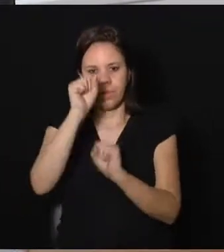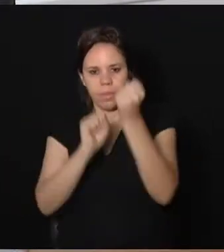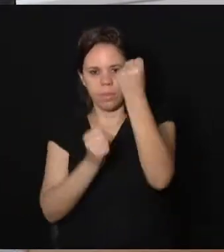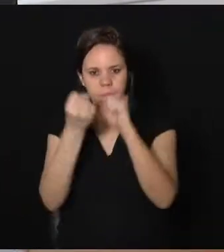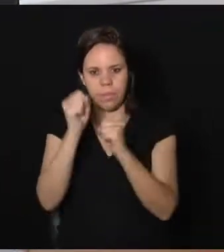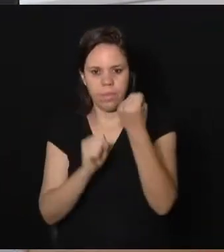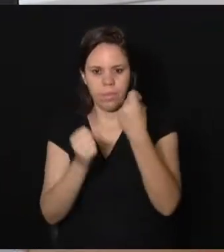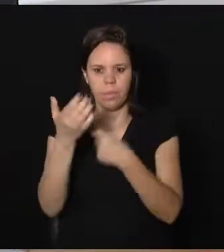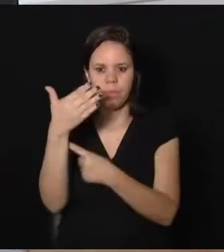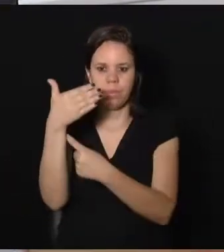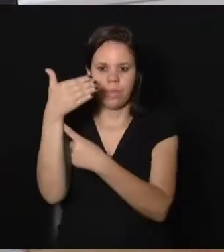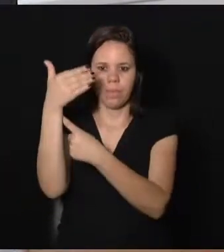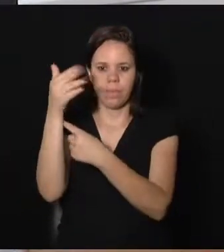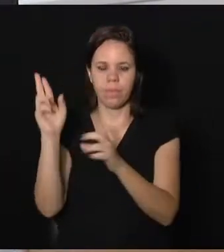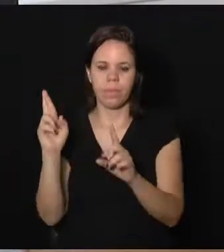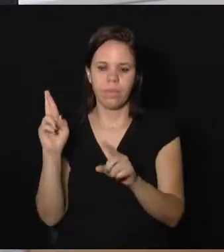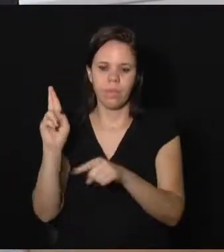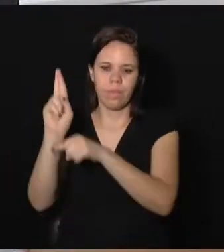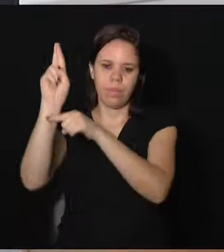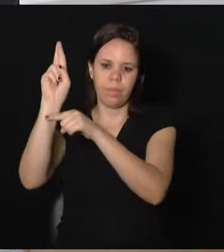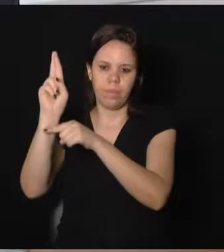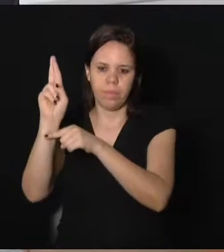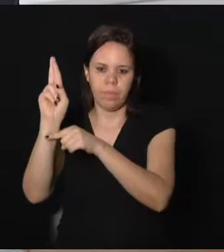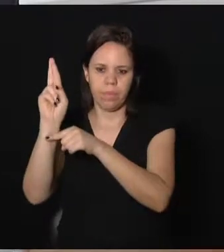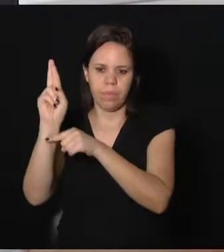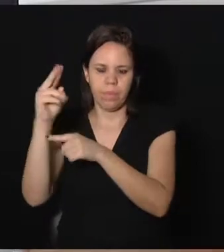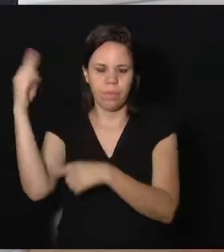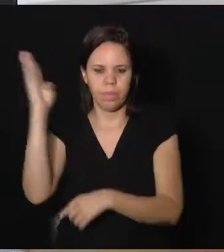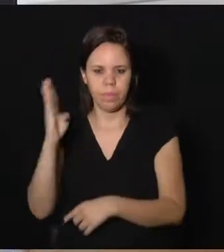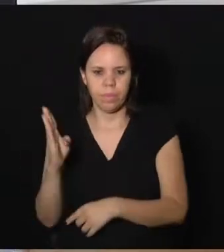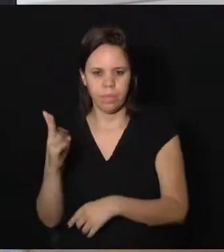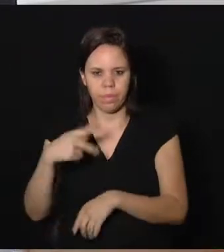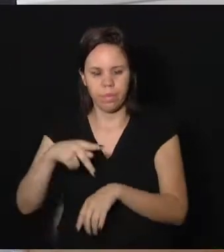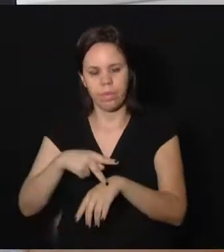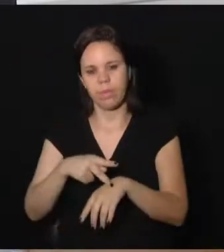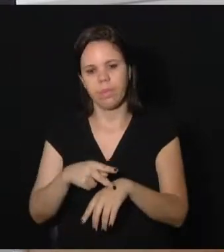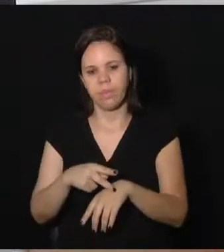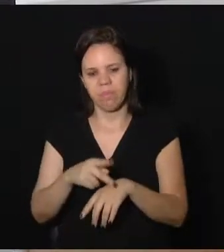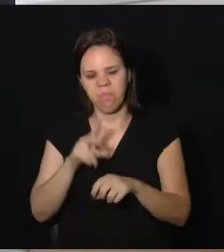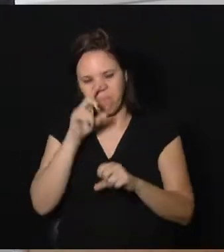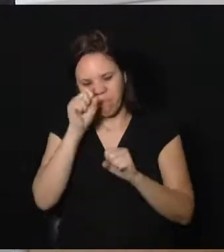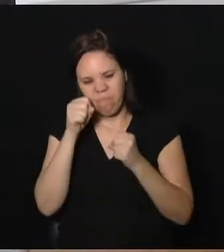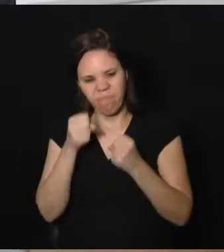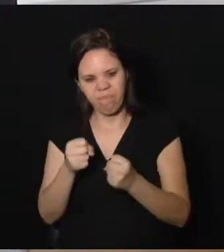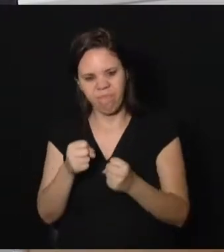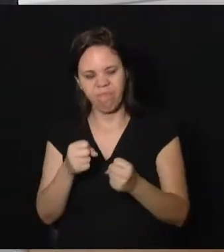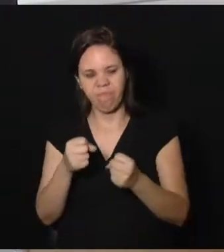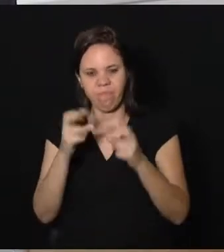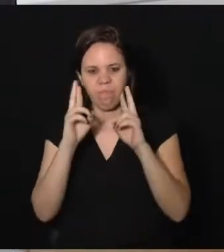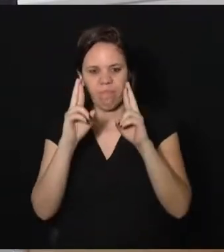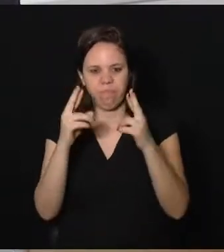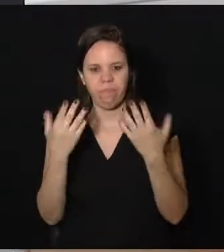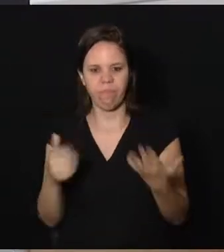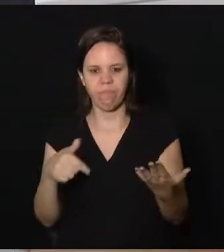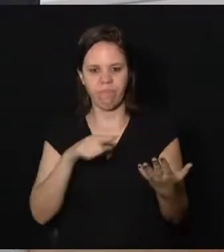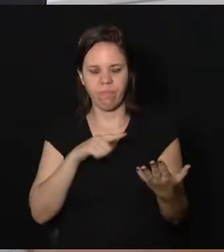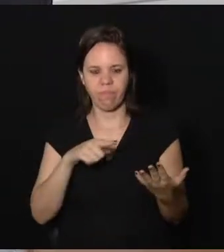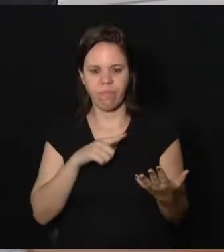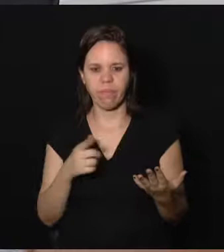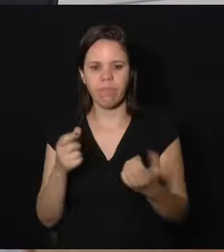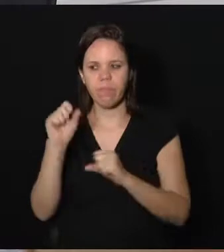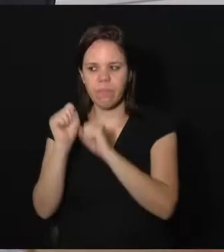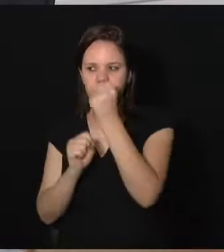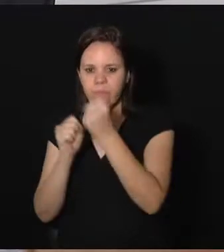tecnológico de referência no país, e há uma expectativa muito forte aqui das empresas que estão situadas na nossa região para que